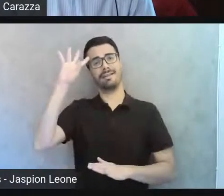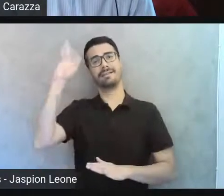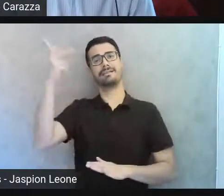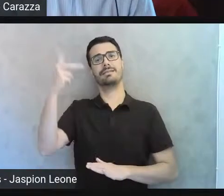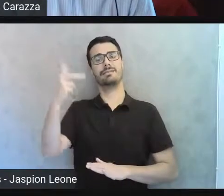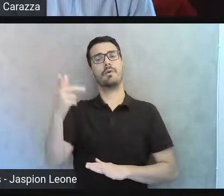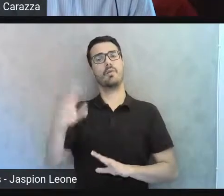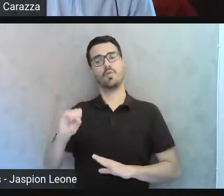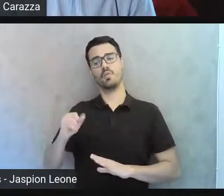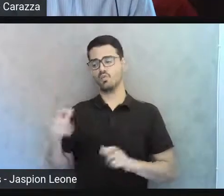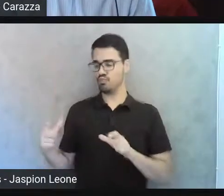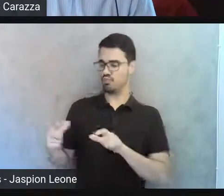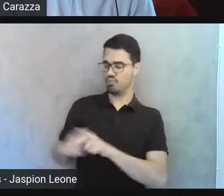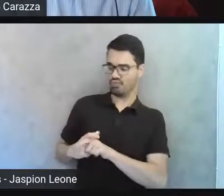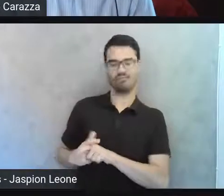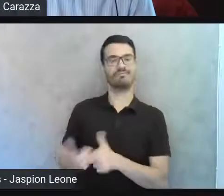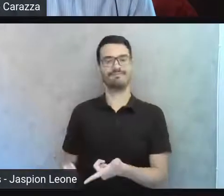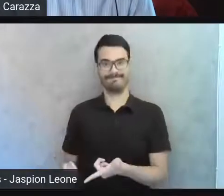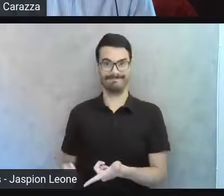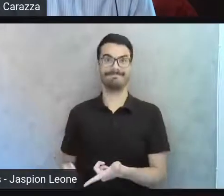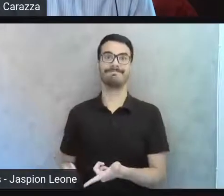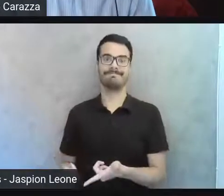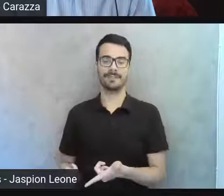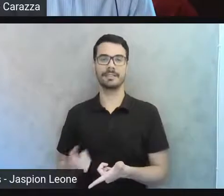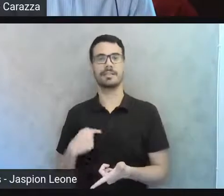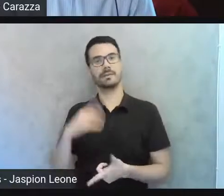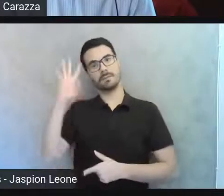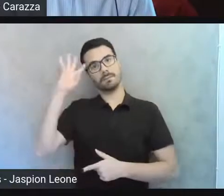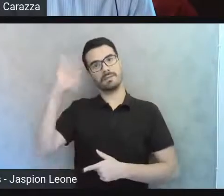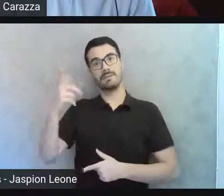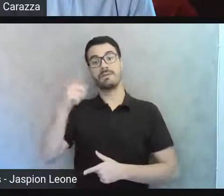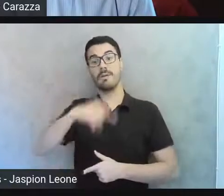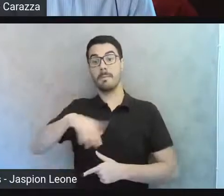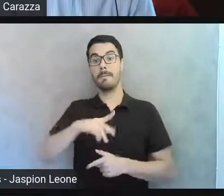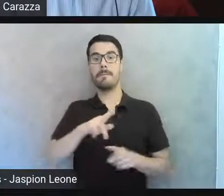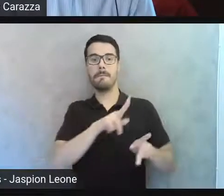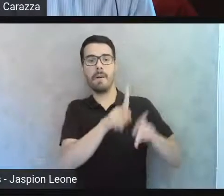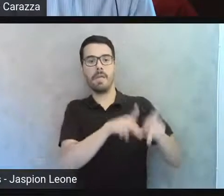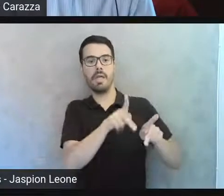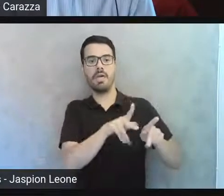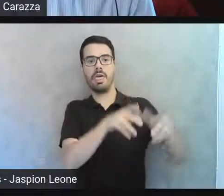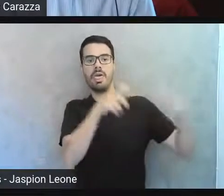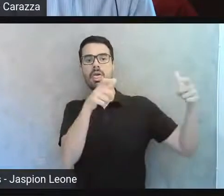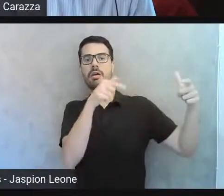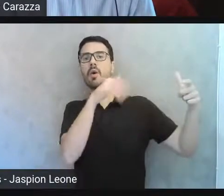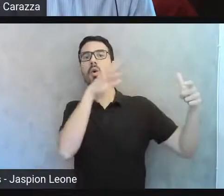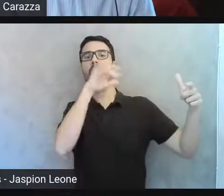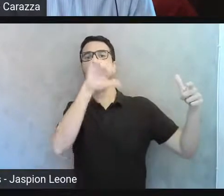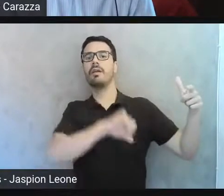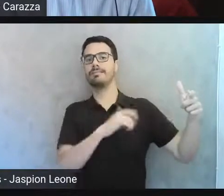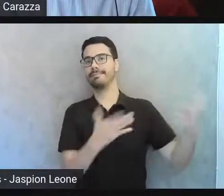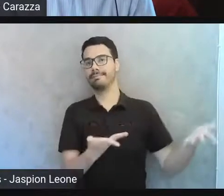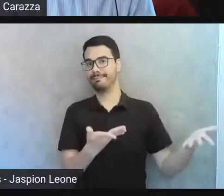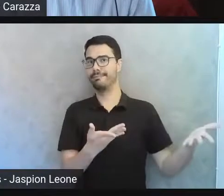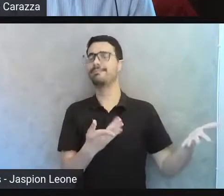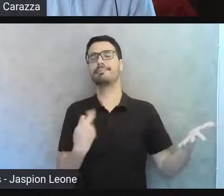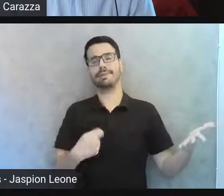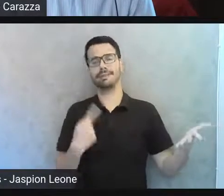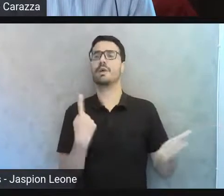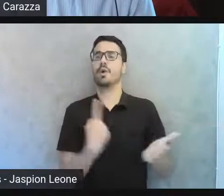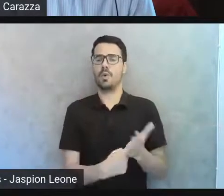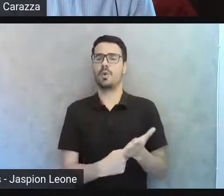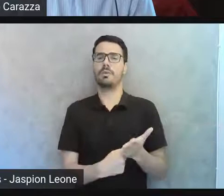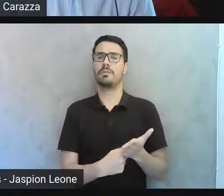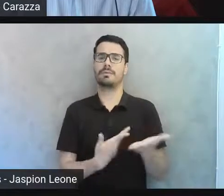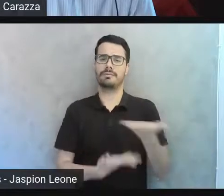seja, que sejam desnecessariamente ruins para a parte da sociedade, né? Exatamente buscando compromissos e acordos. No entanto, a